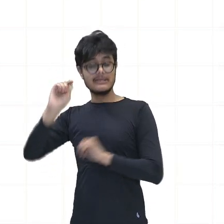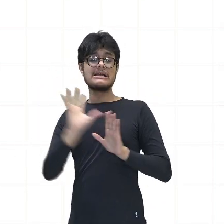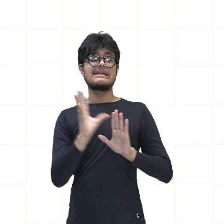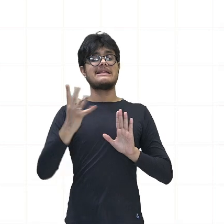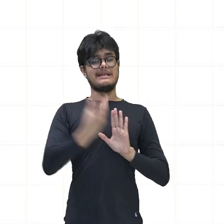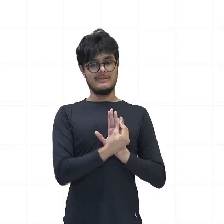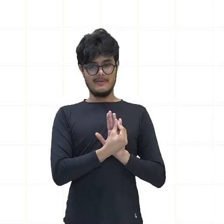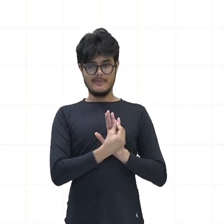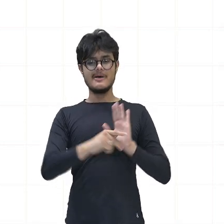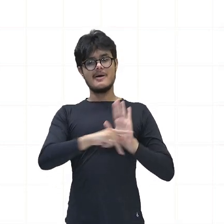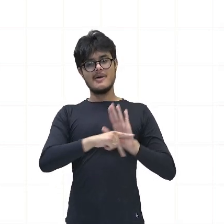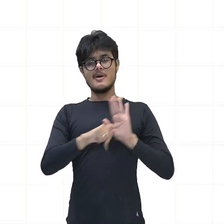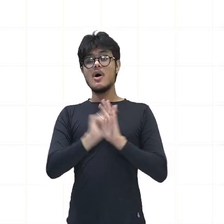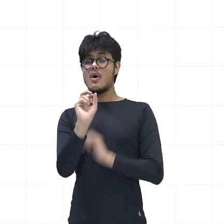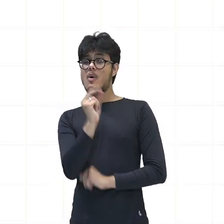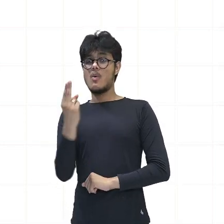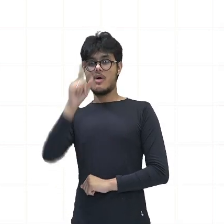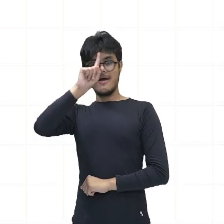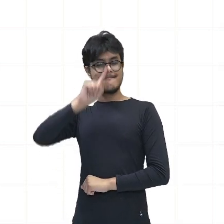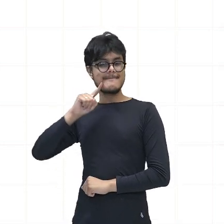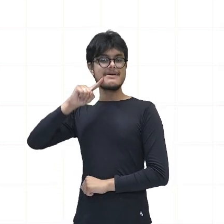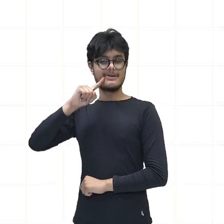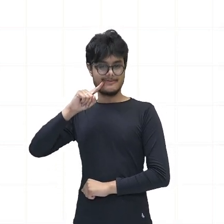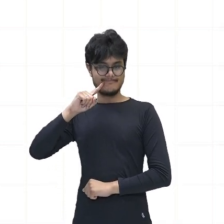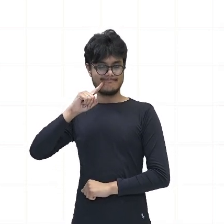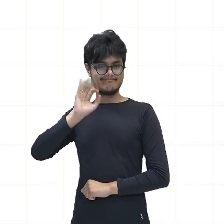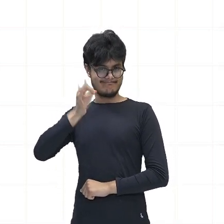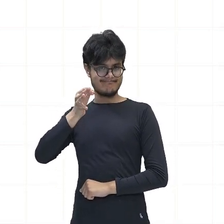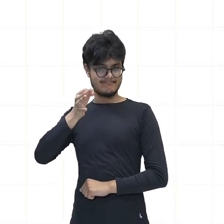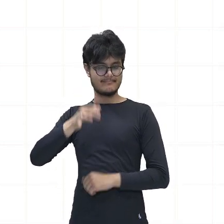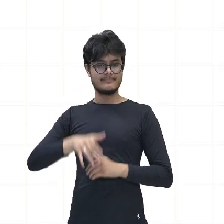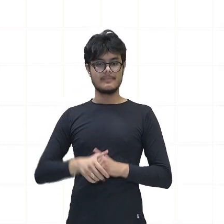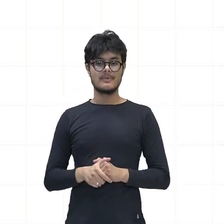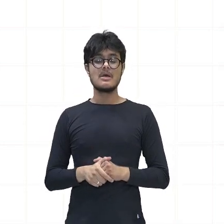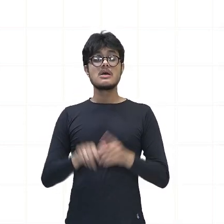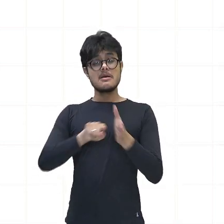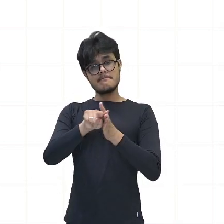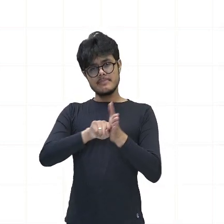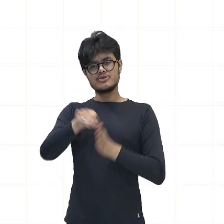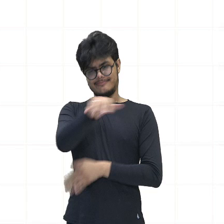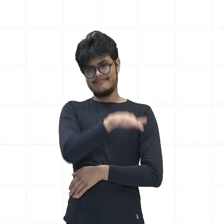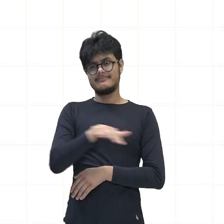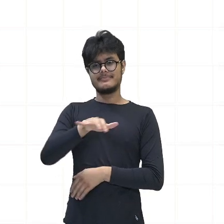população amarela, né, que são, essa pesquisa ela é feita por